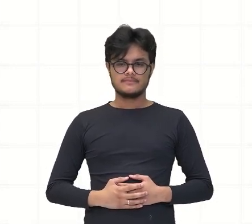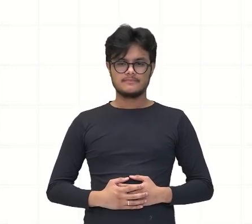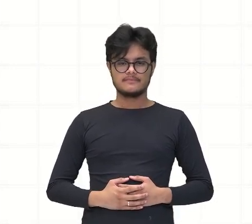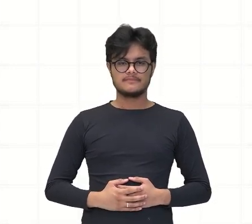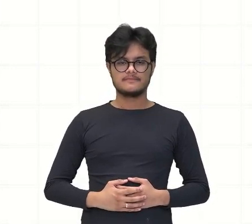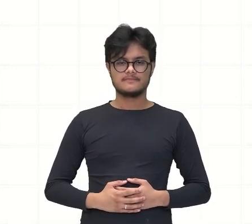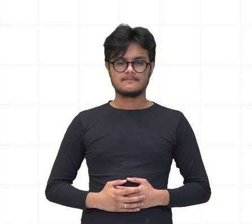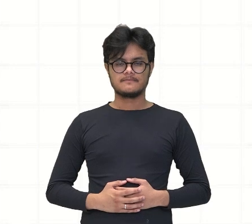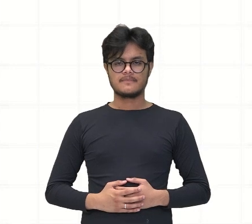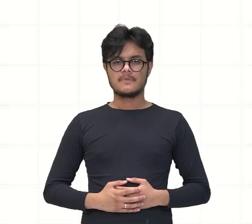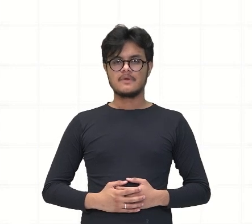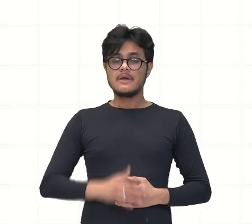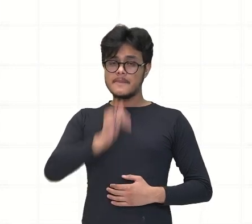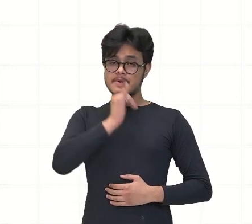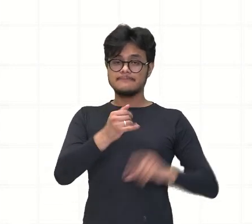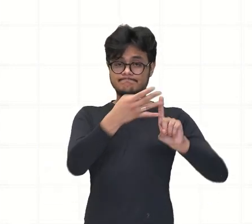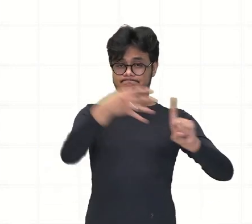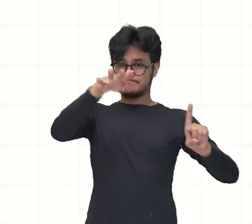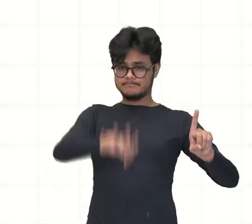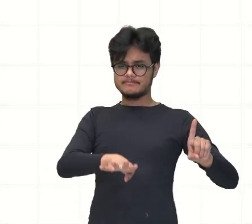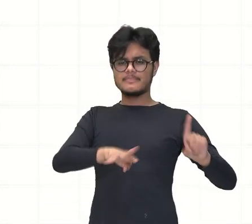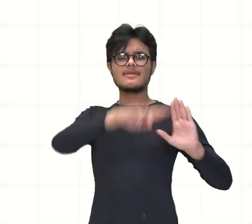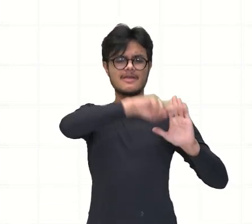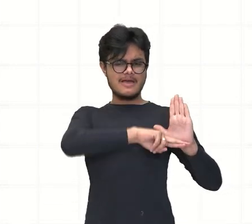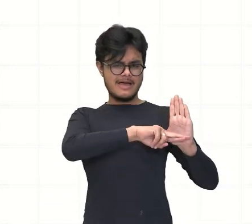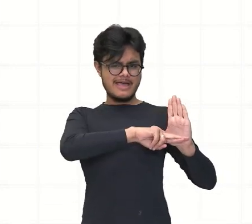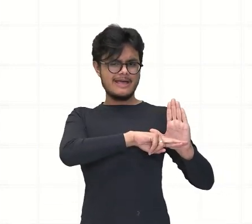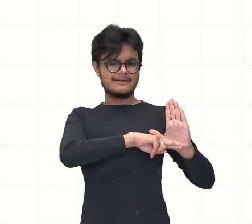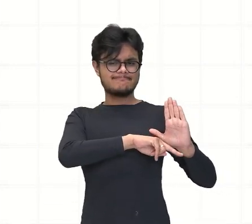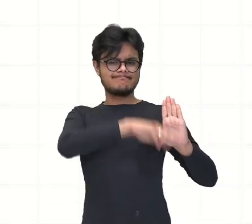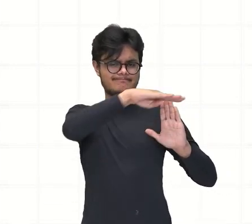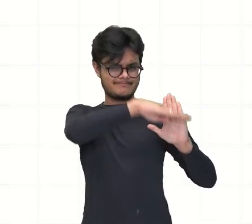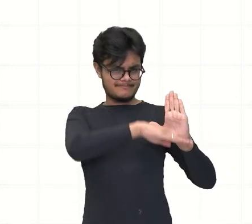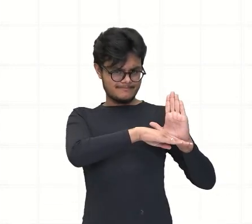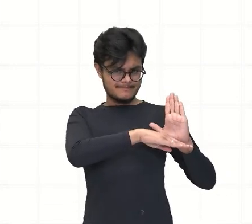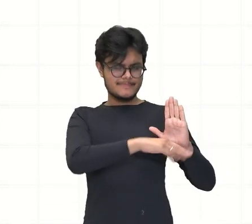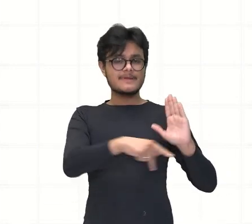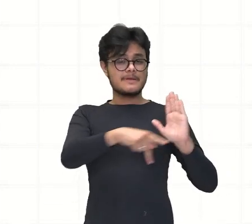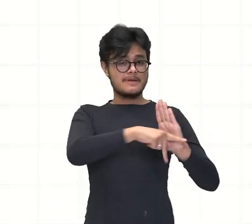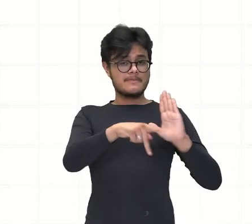Se eu lembrar lá na tabela, aquela tabela dos múltiplos e submúltiplos do